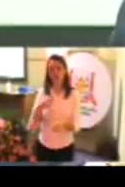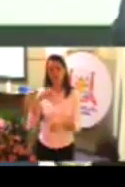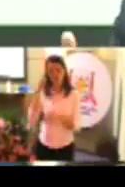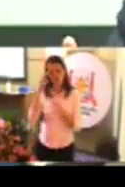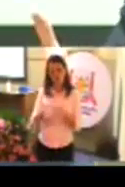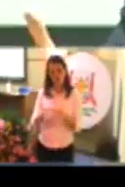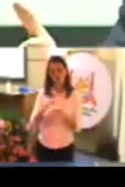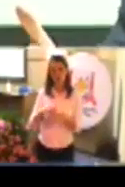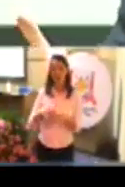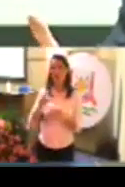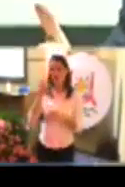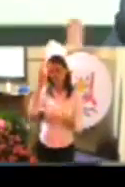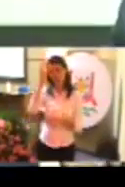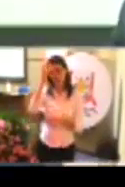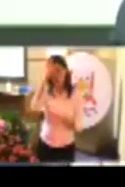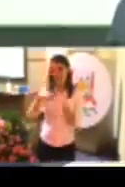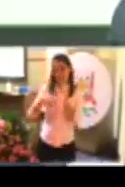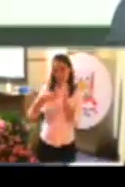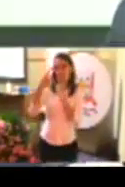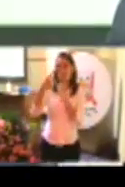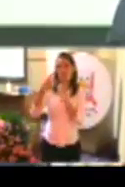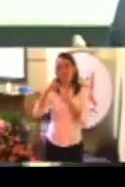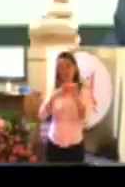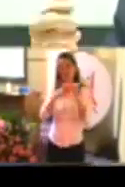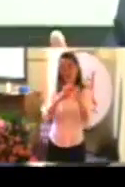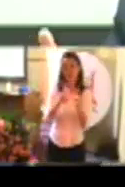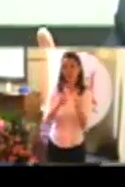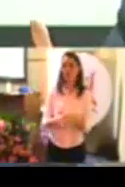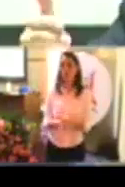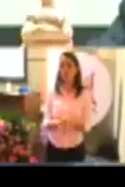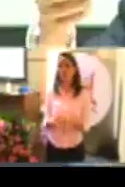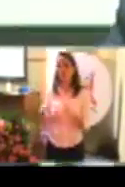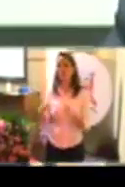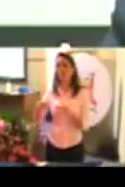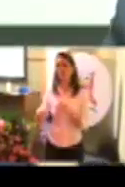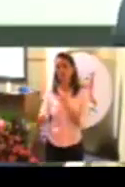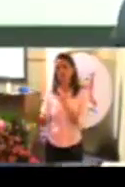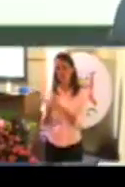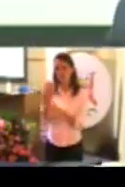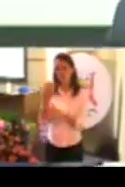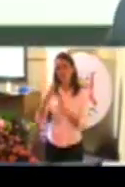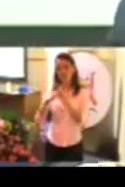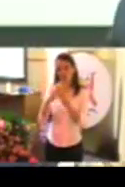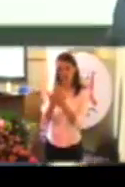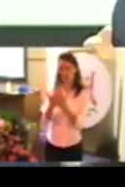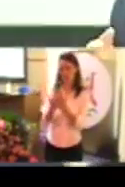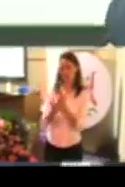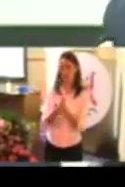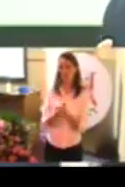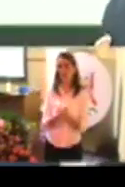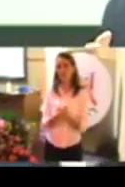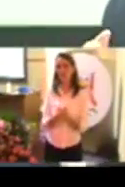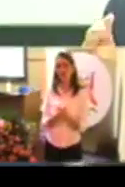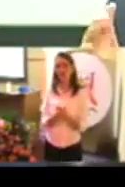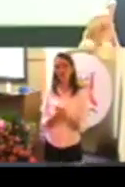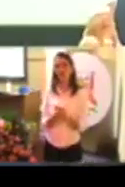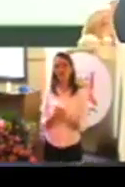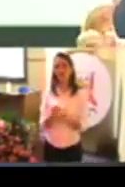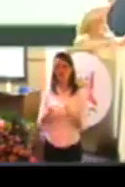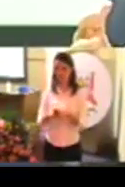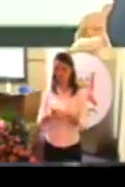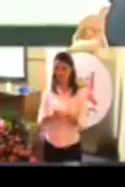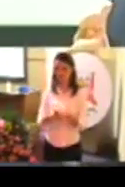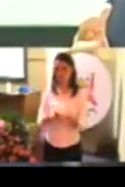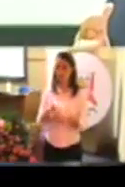absoluta. Criciúma se antecipou à capital e criou e instalou a sua escola. Pois bem,